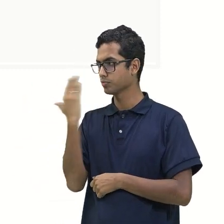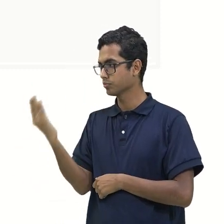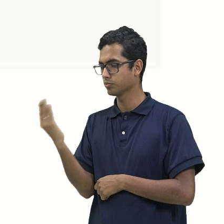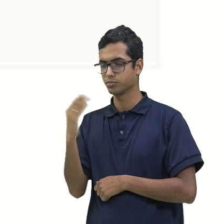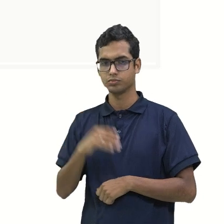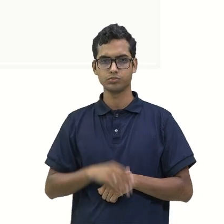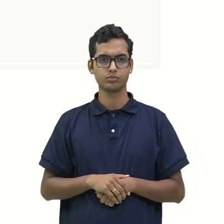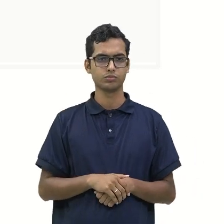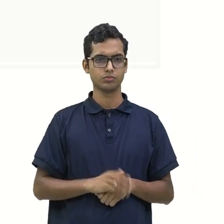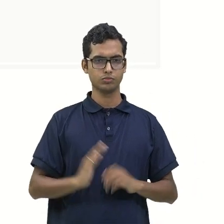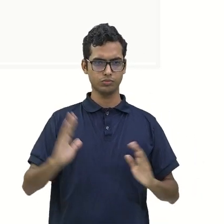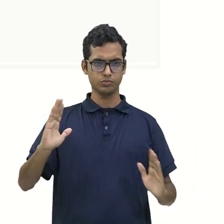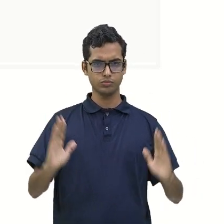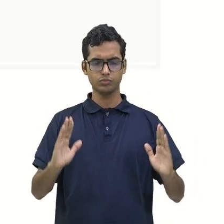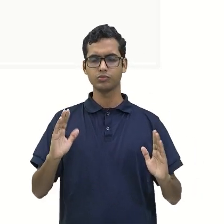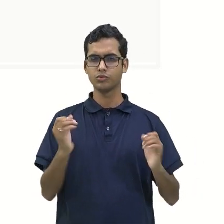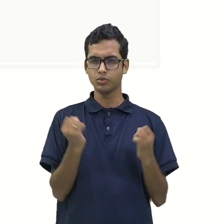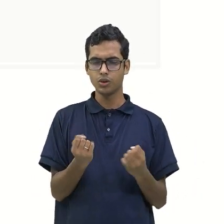tá? Então,